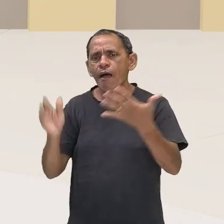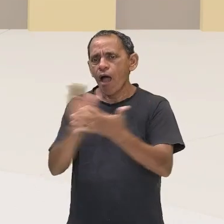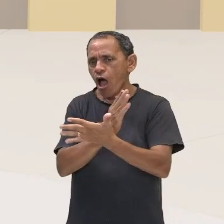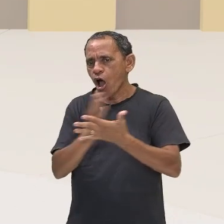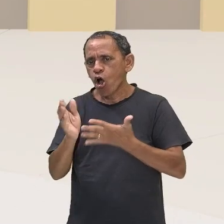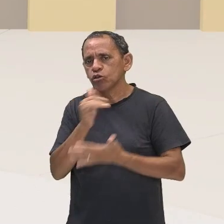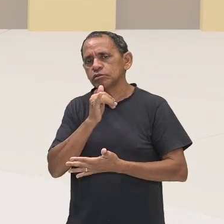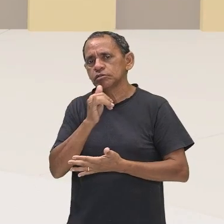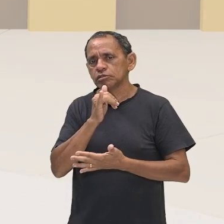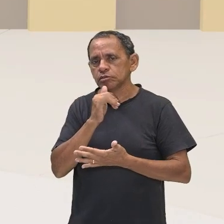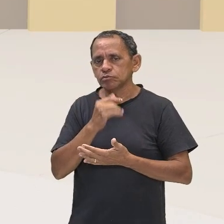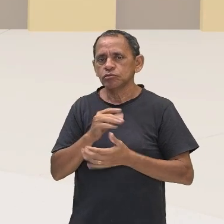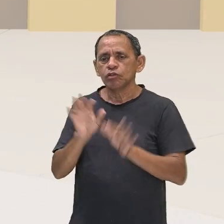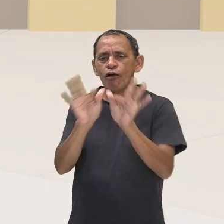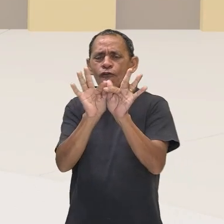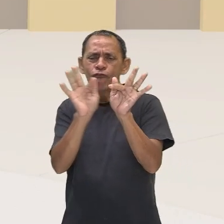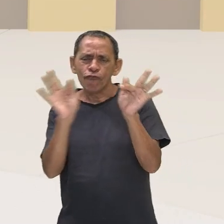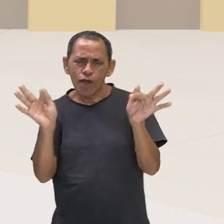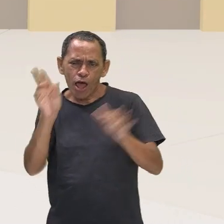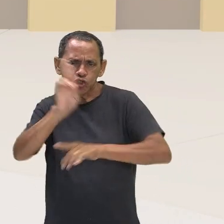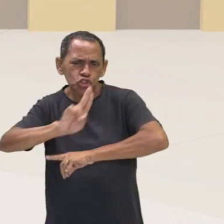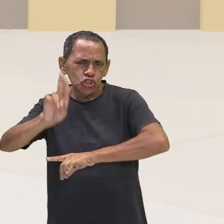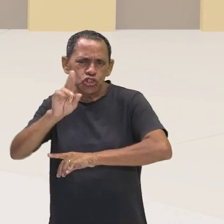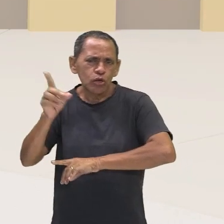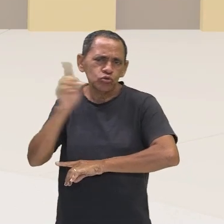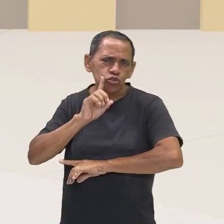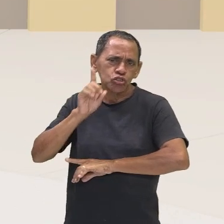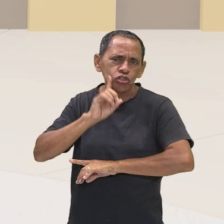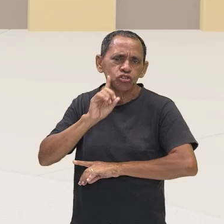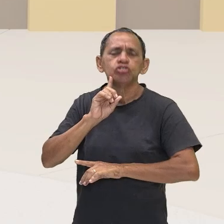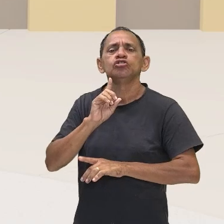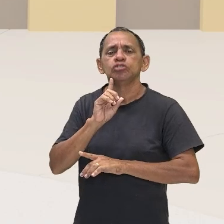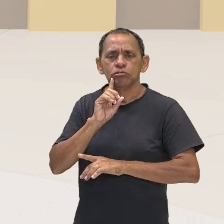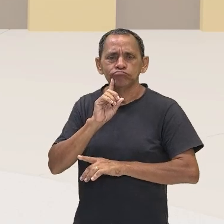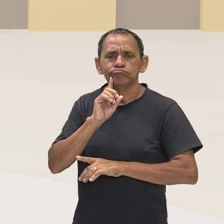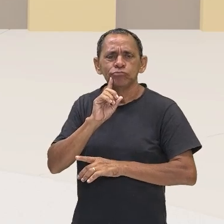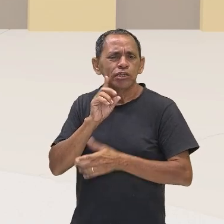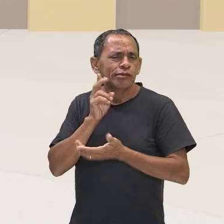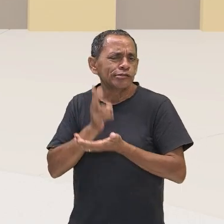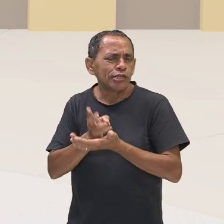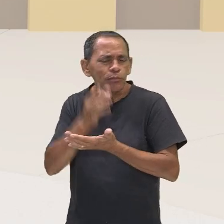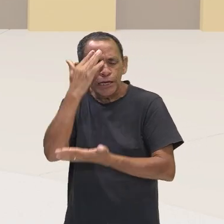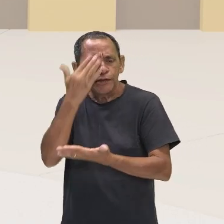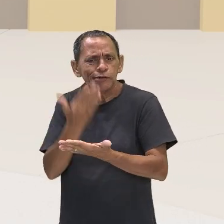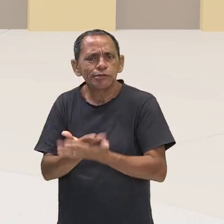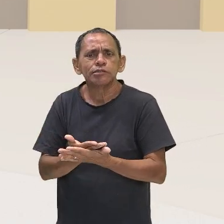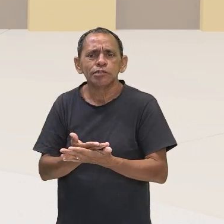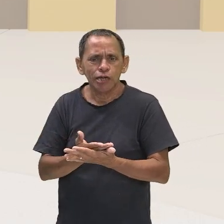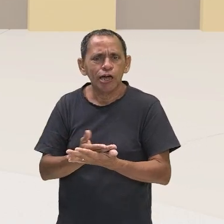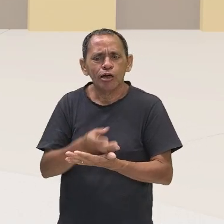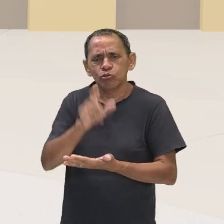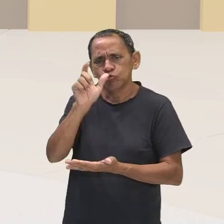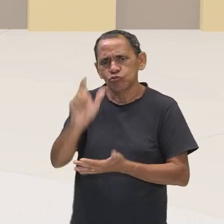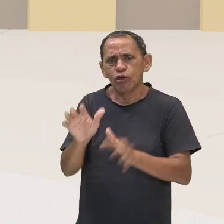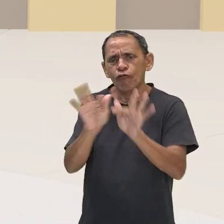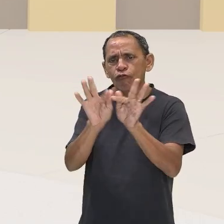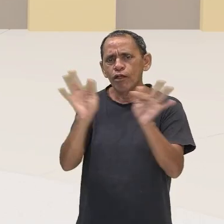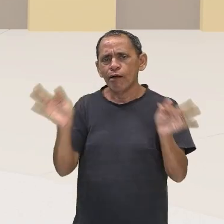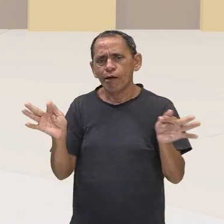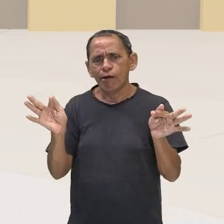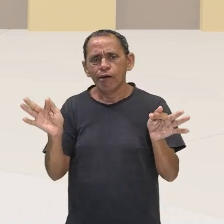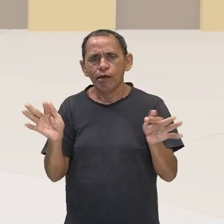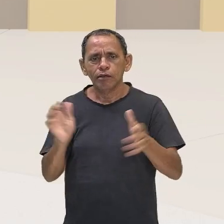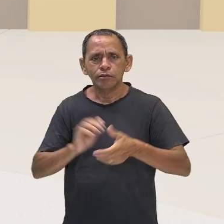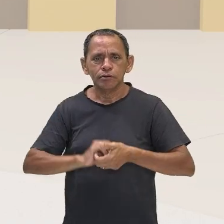limitantes, frases que nós utilizamos e acabamos que acreditamos nisso. Por exemplo, não